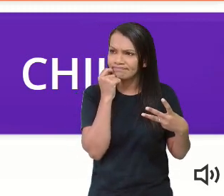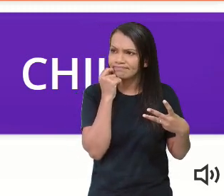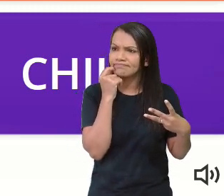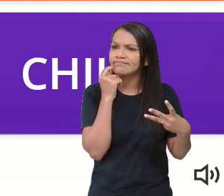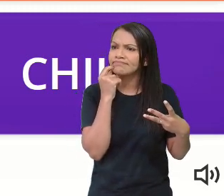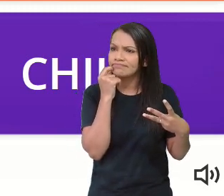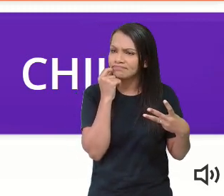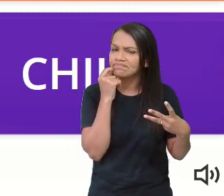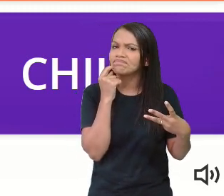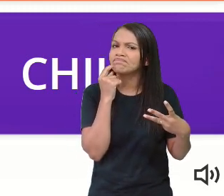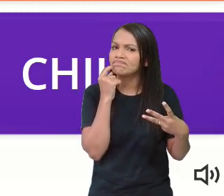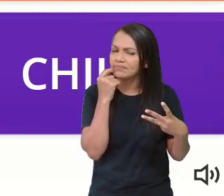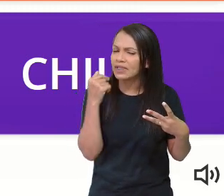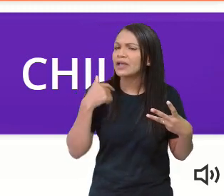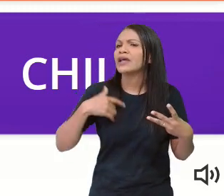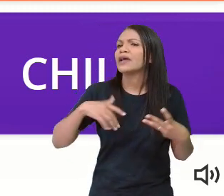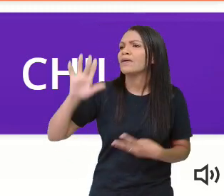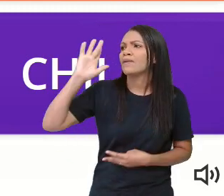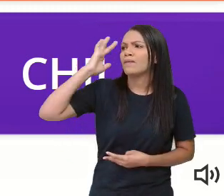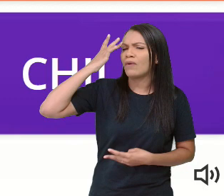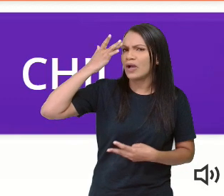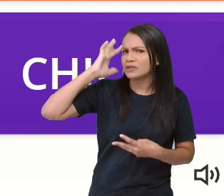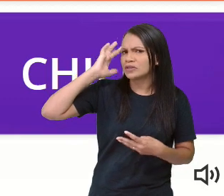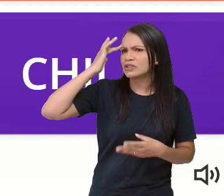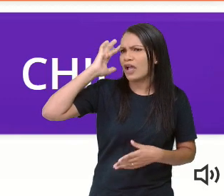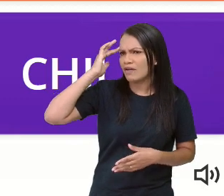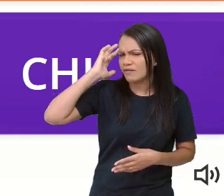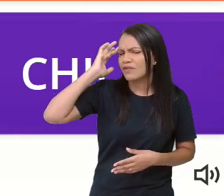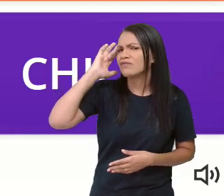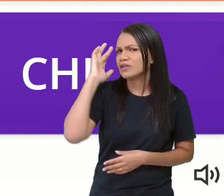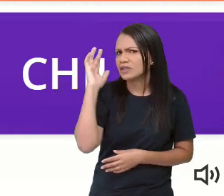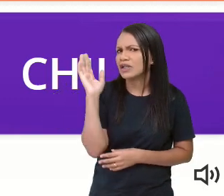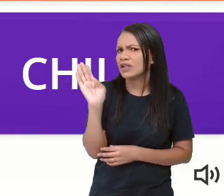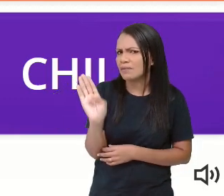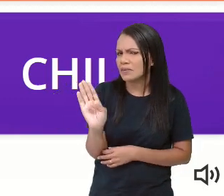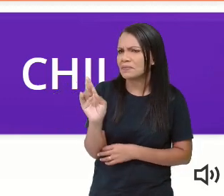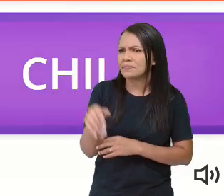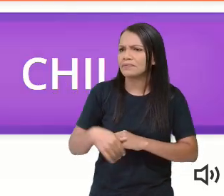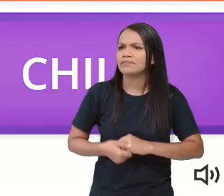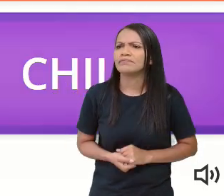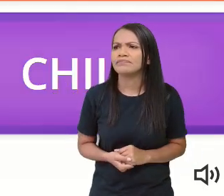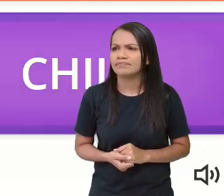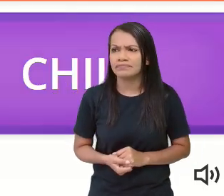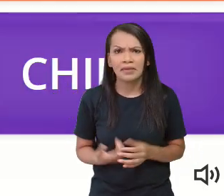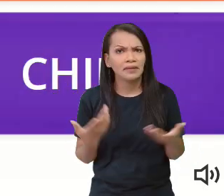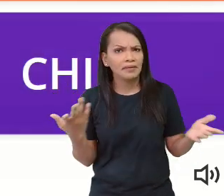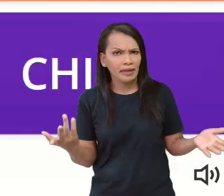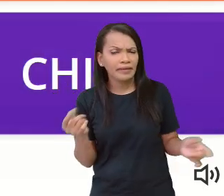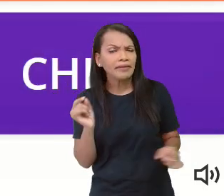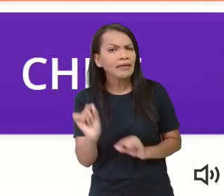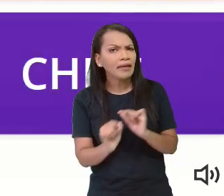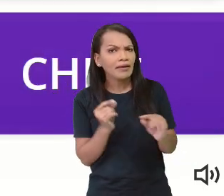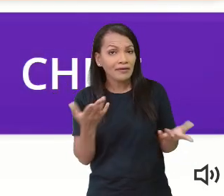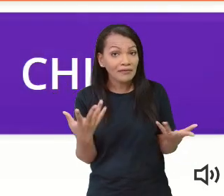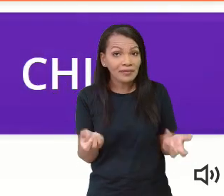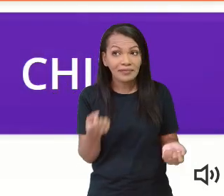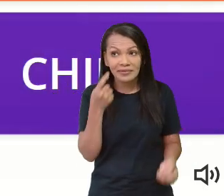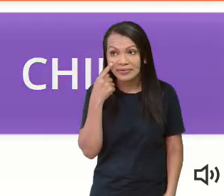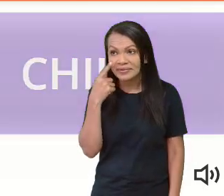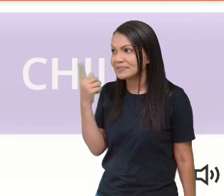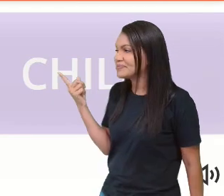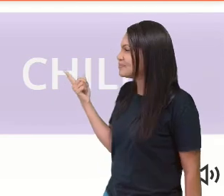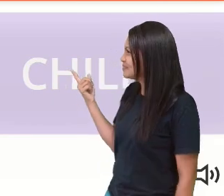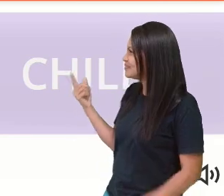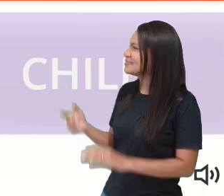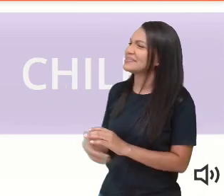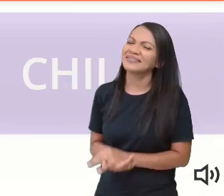feia, senhora. Achava também que era da Espanha ou vai com a professora Josi? Então, será que é?